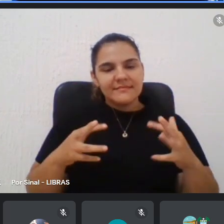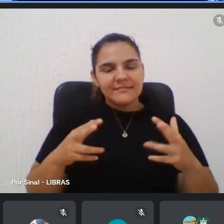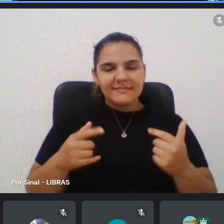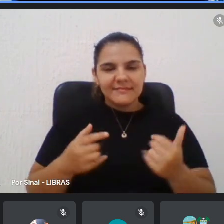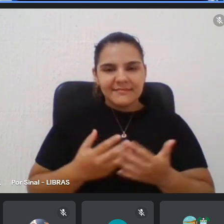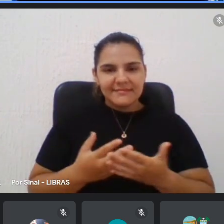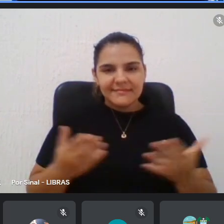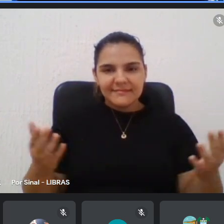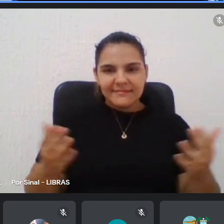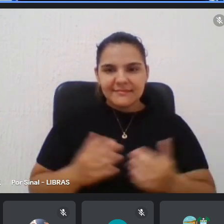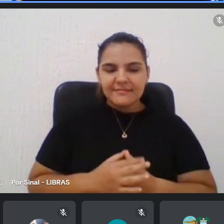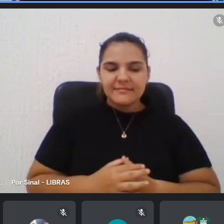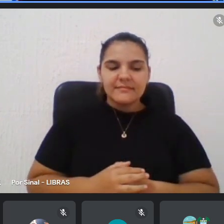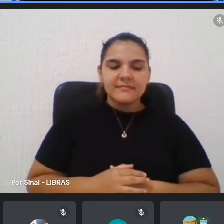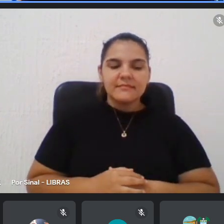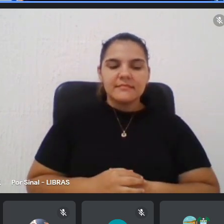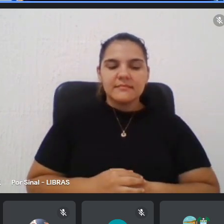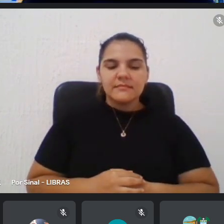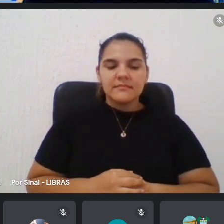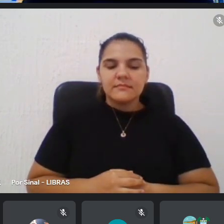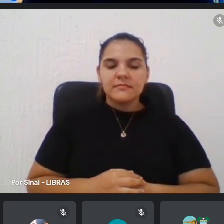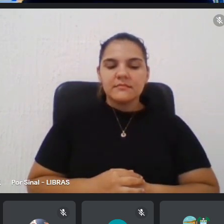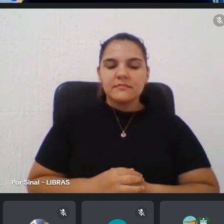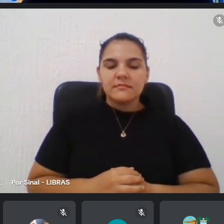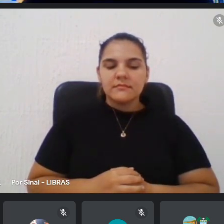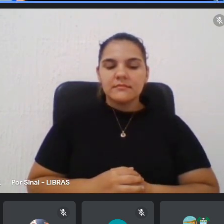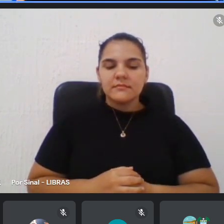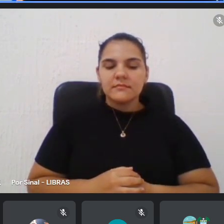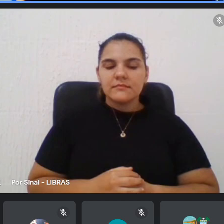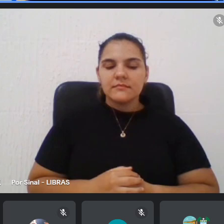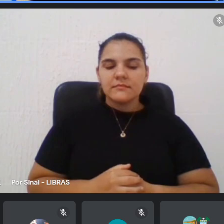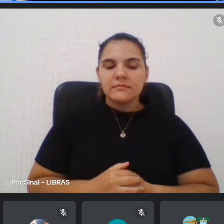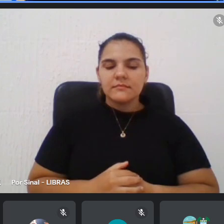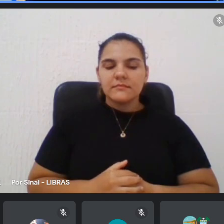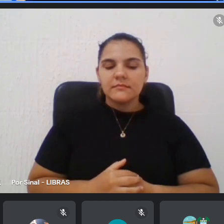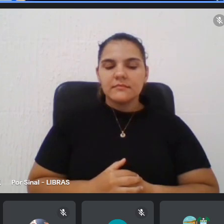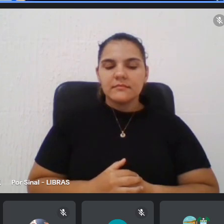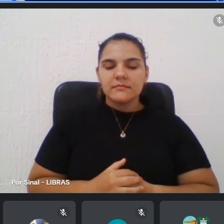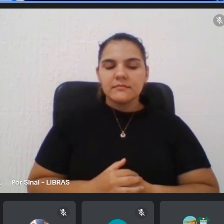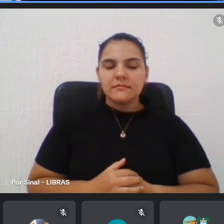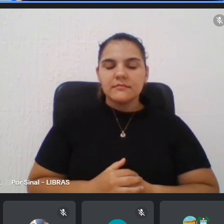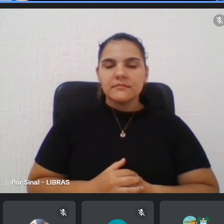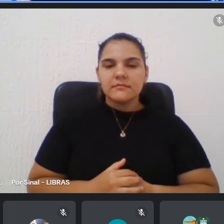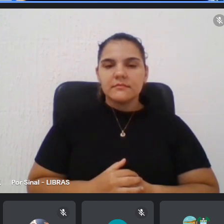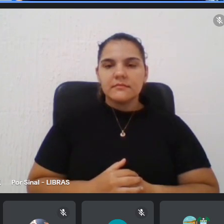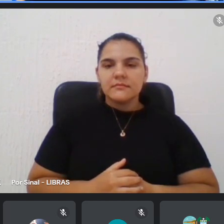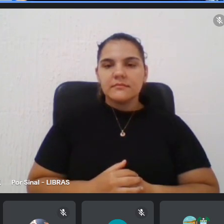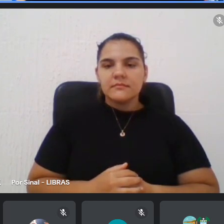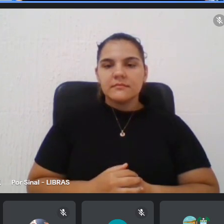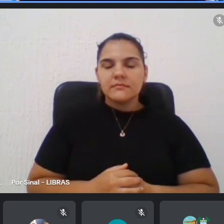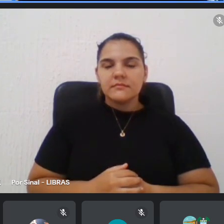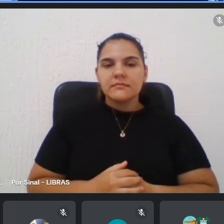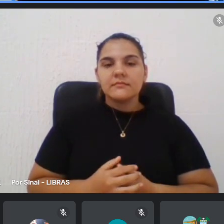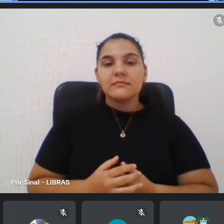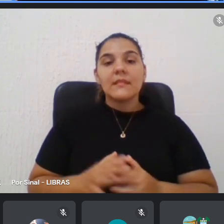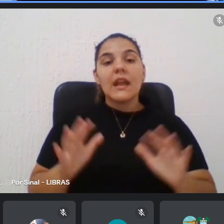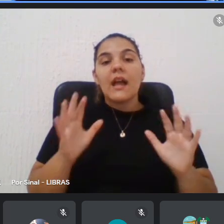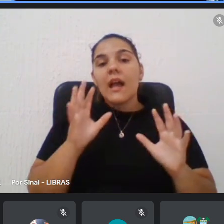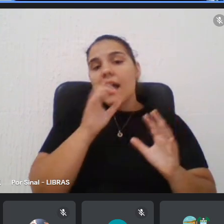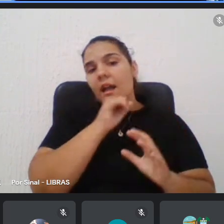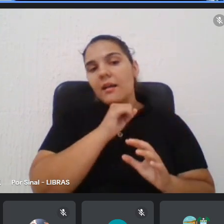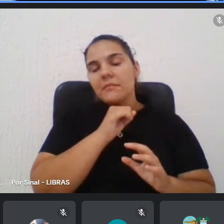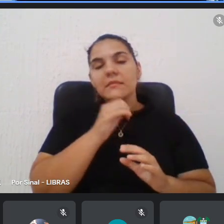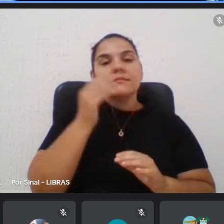Boa noite, todos, todas e todos. Só um minutinho, Vanilson, só dar uma contextualizada